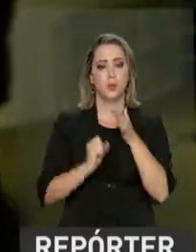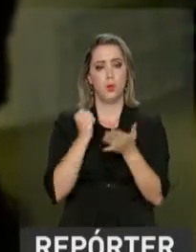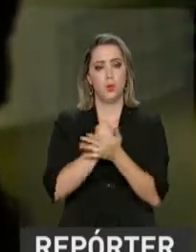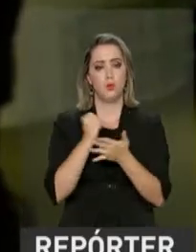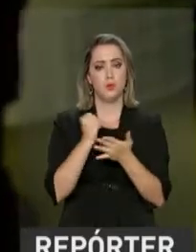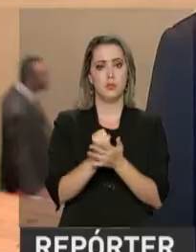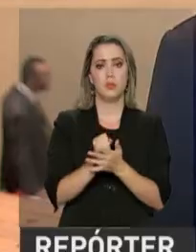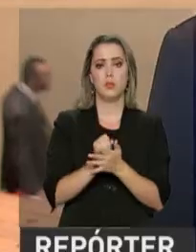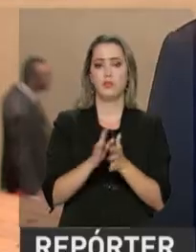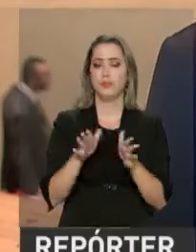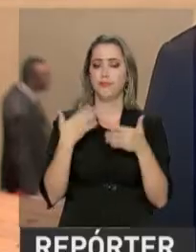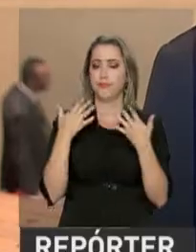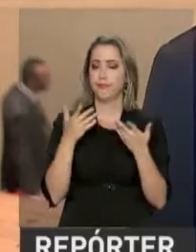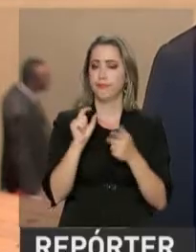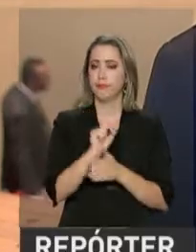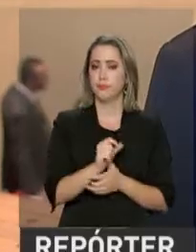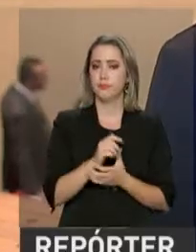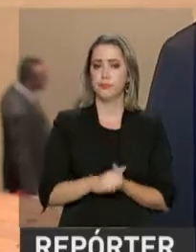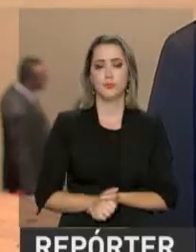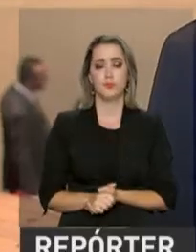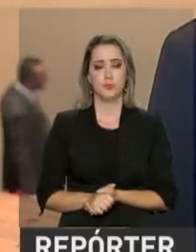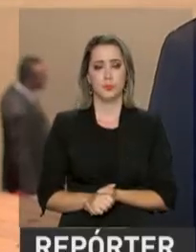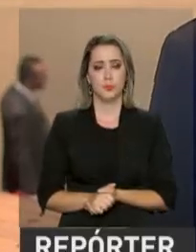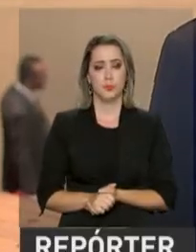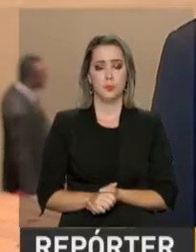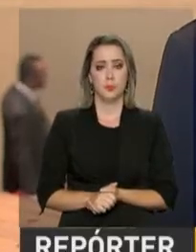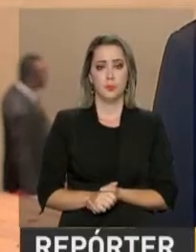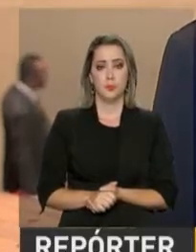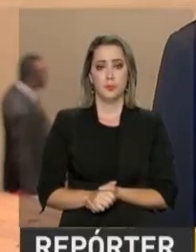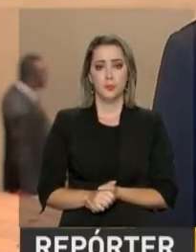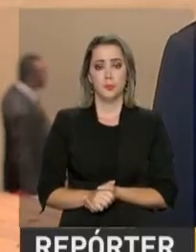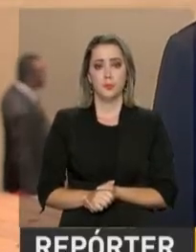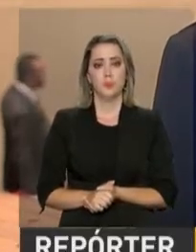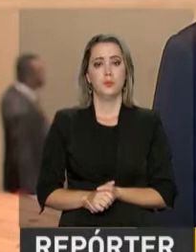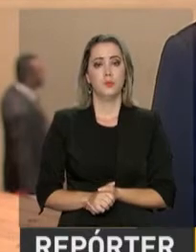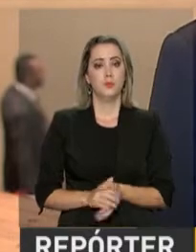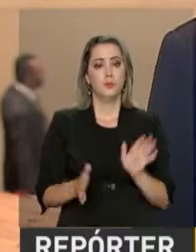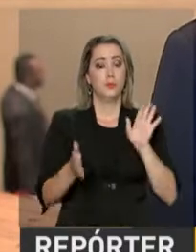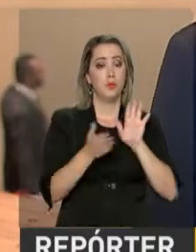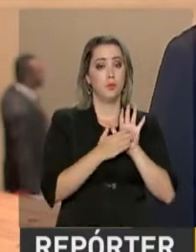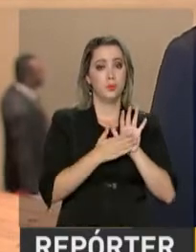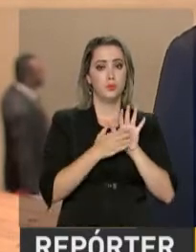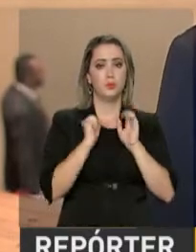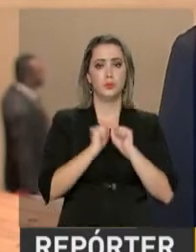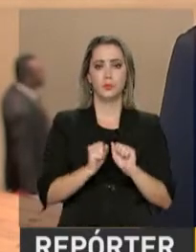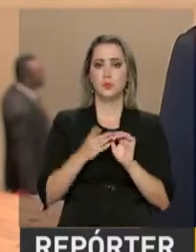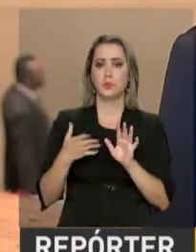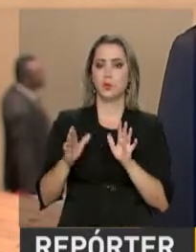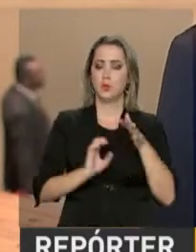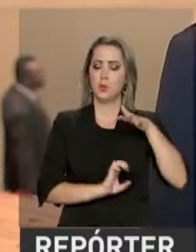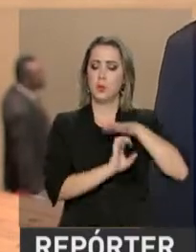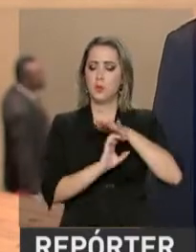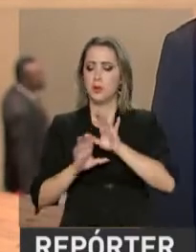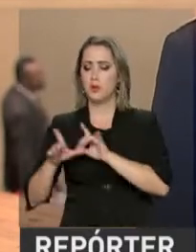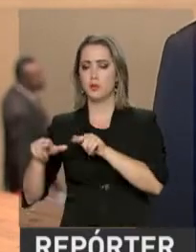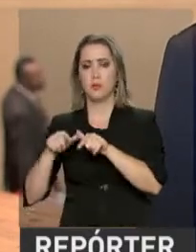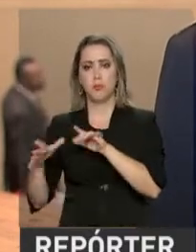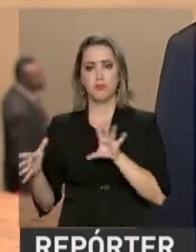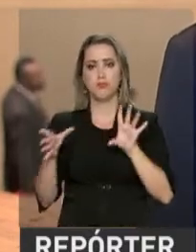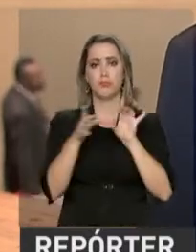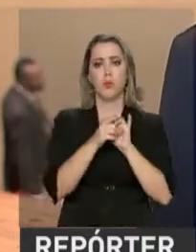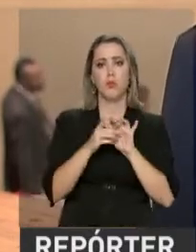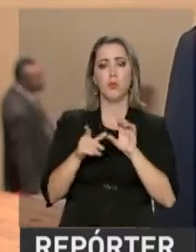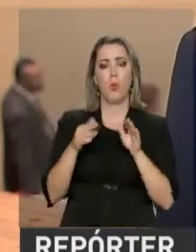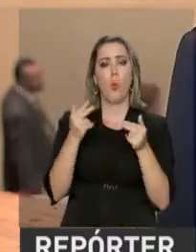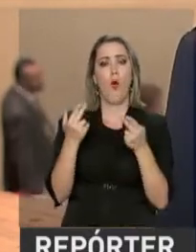mais ânimo o projeto que propõe a reforma trabalhista permite de acordos entre patrões e empregados tenham força de lei